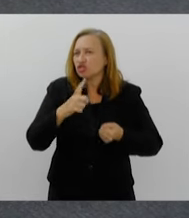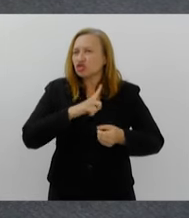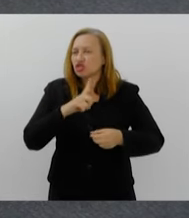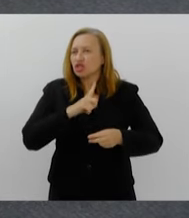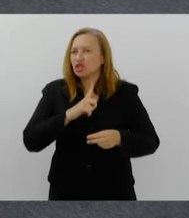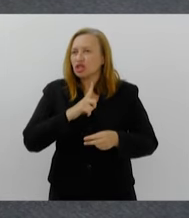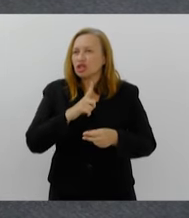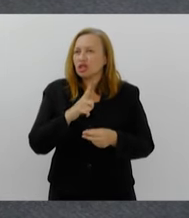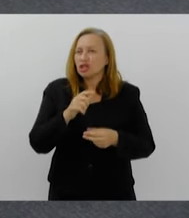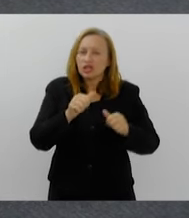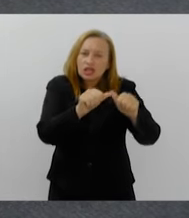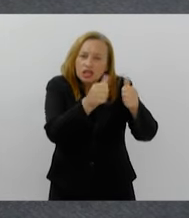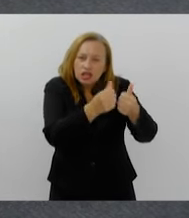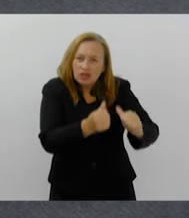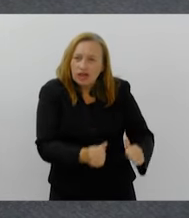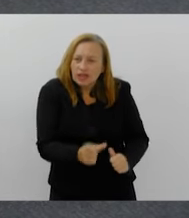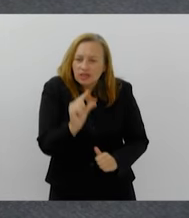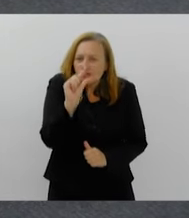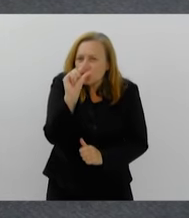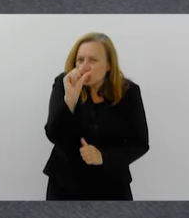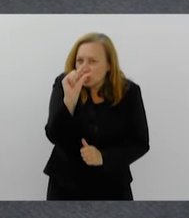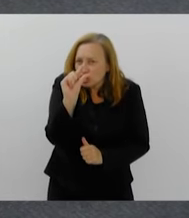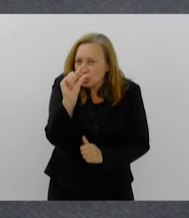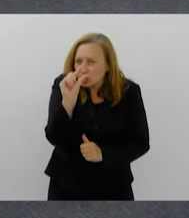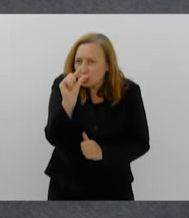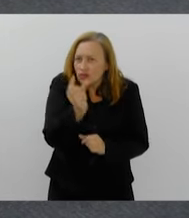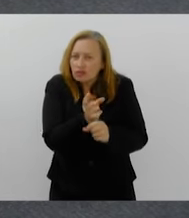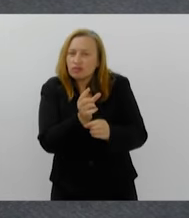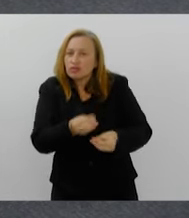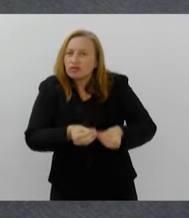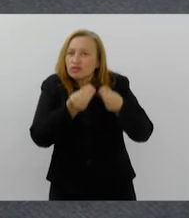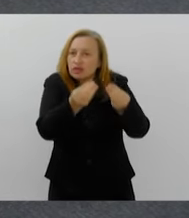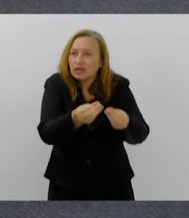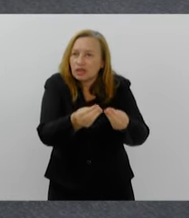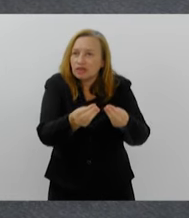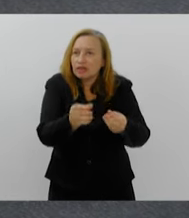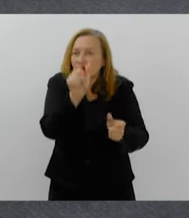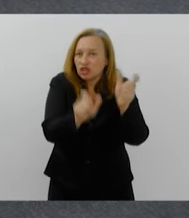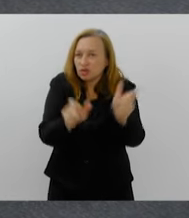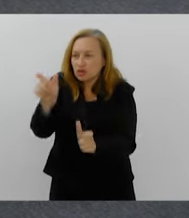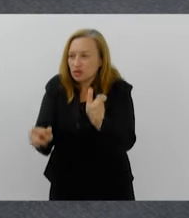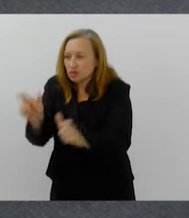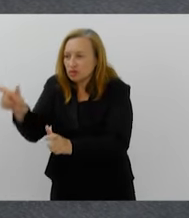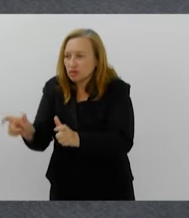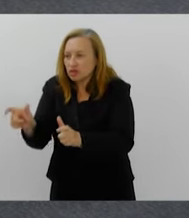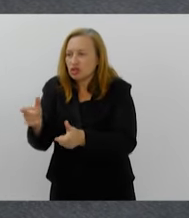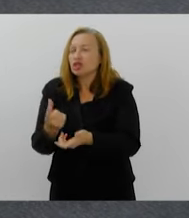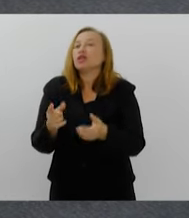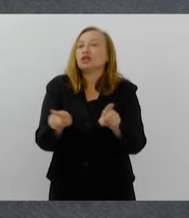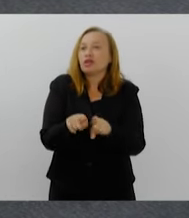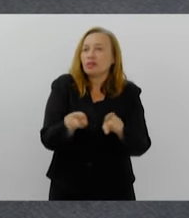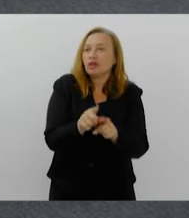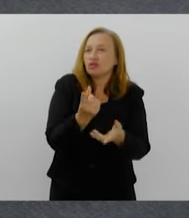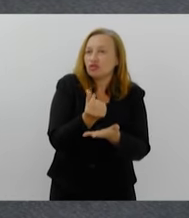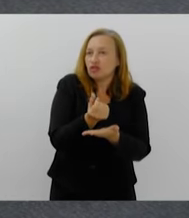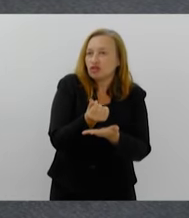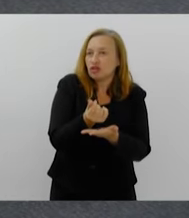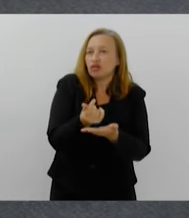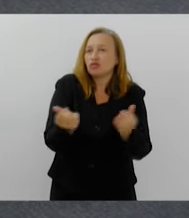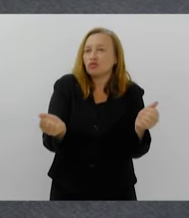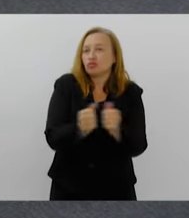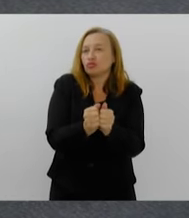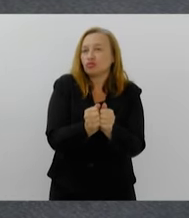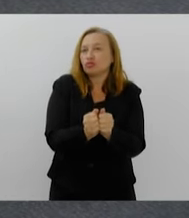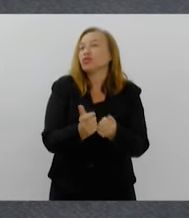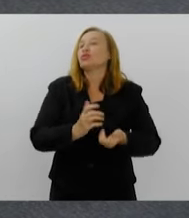forças de segurança e para as forças policiais, no devido tempo, com o devido processo legal, fazerem